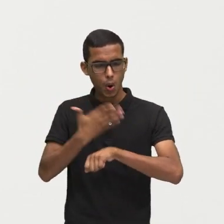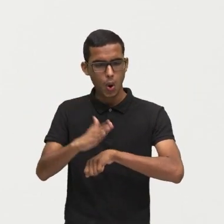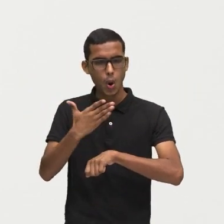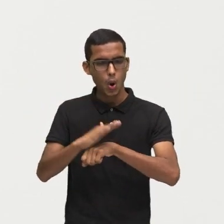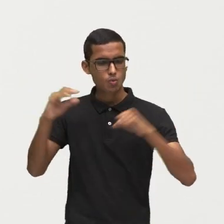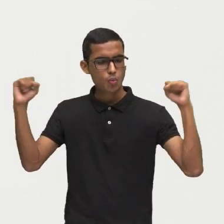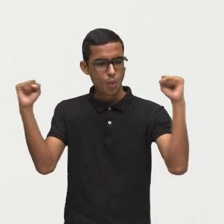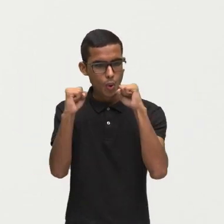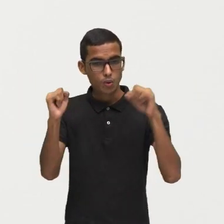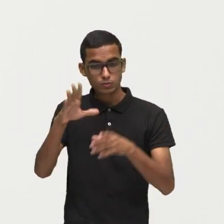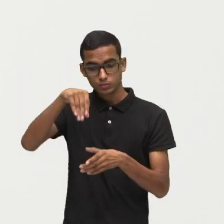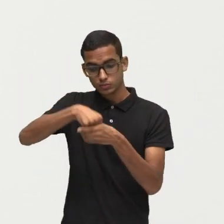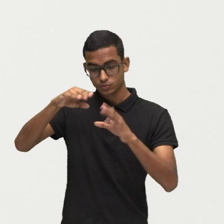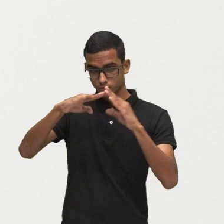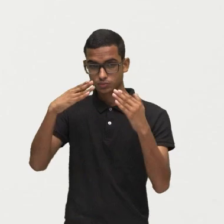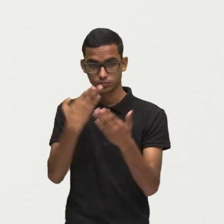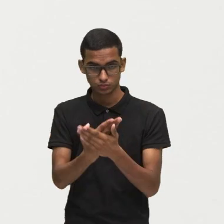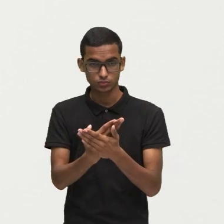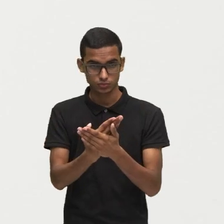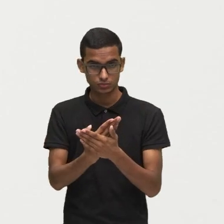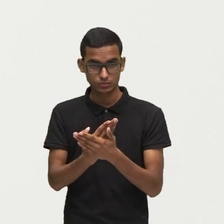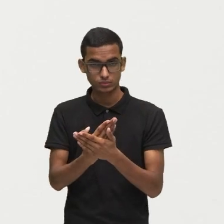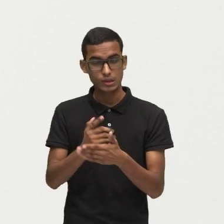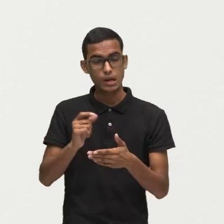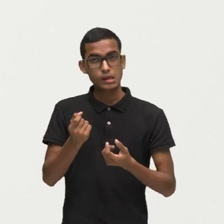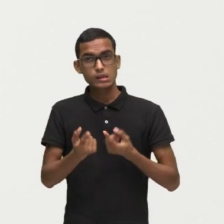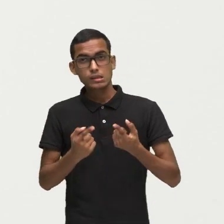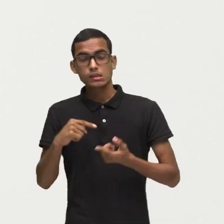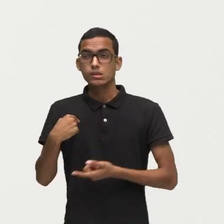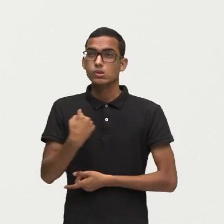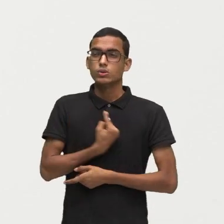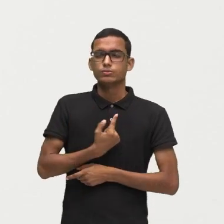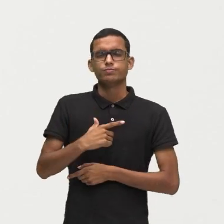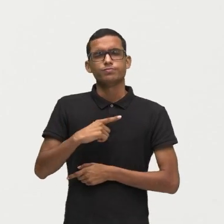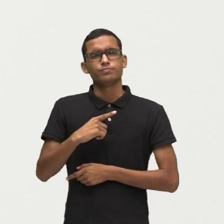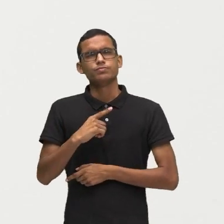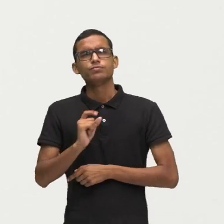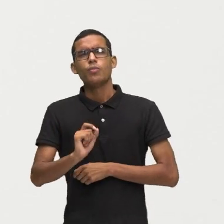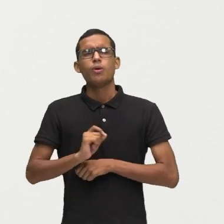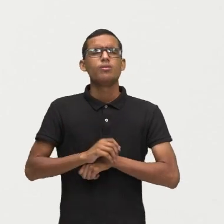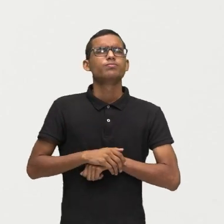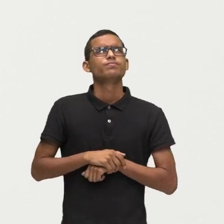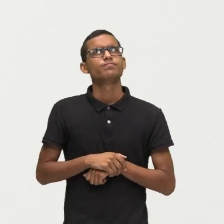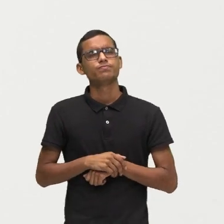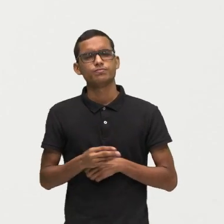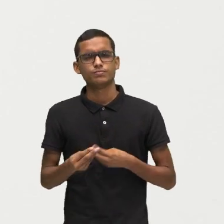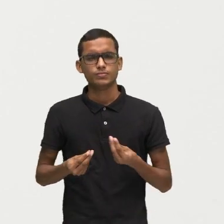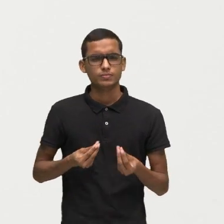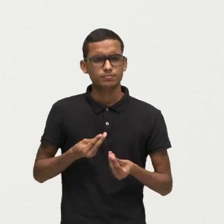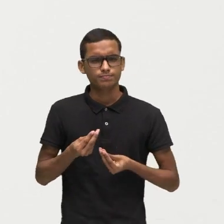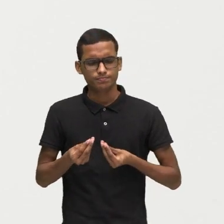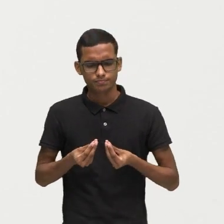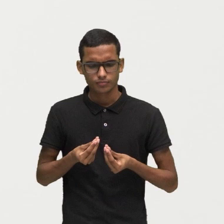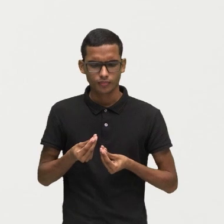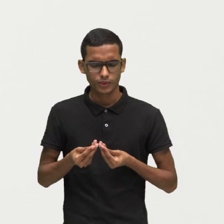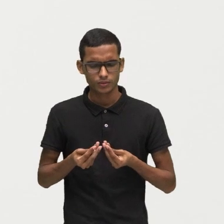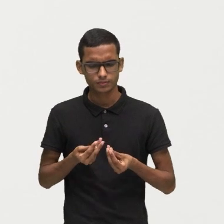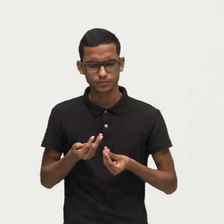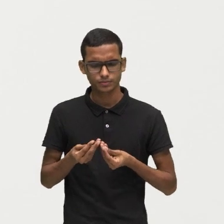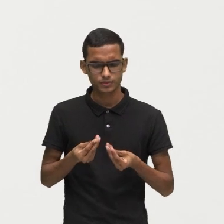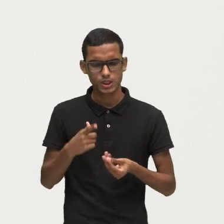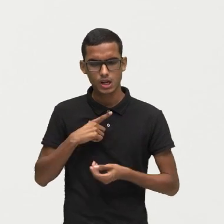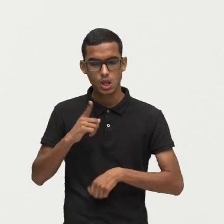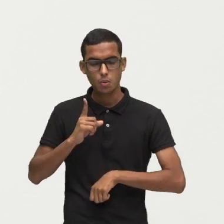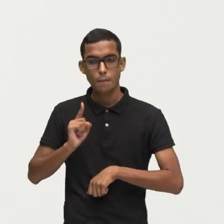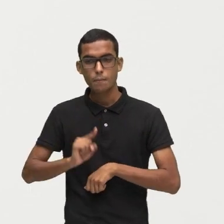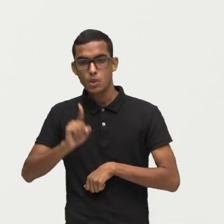educação física na escola. Às vezes a gente tem aquele aquele minuto que